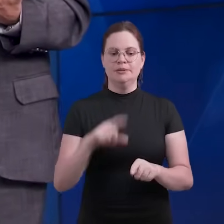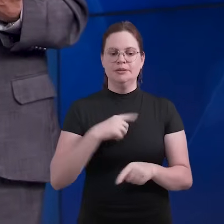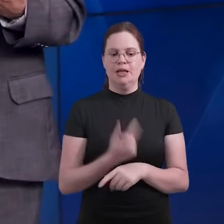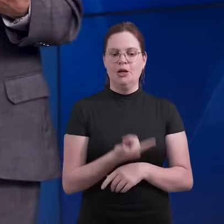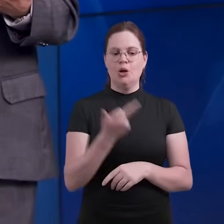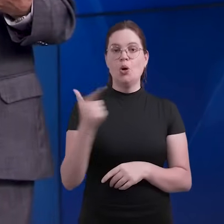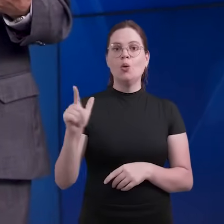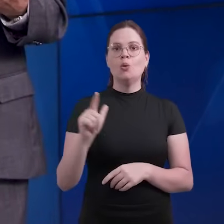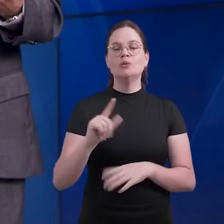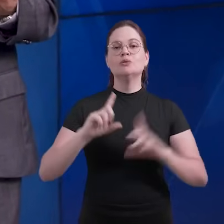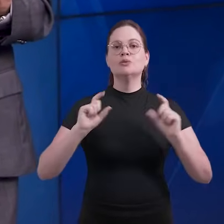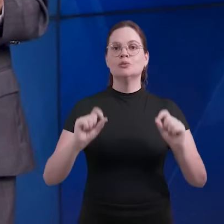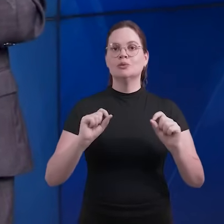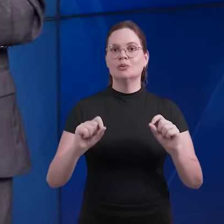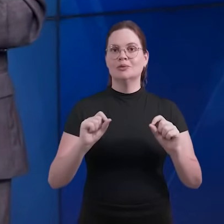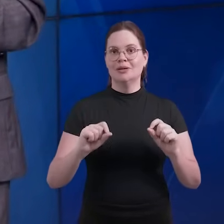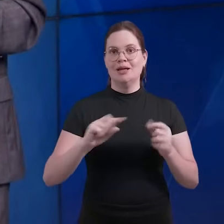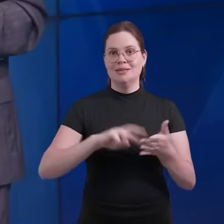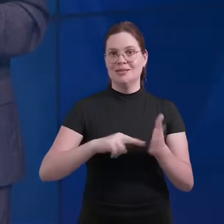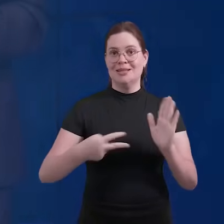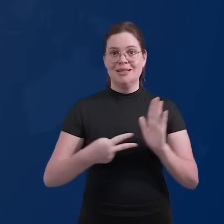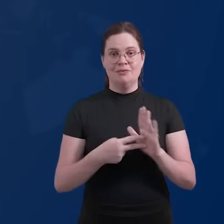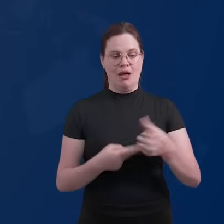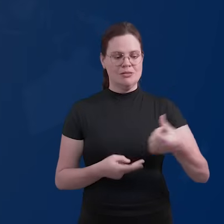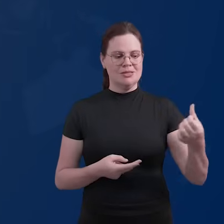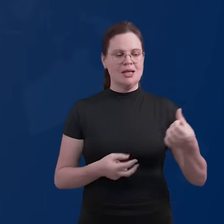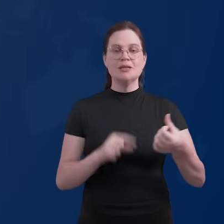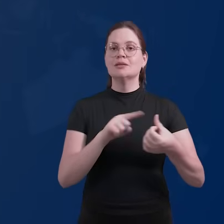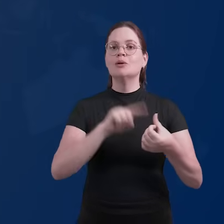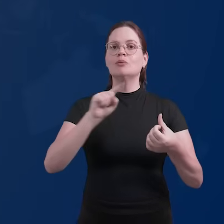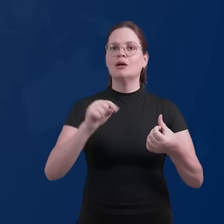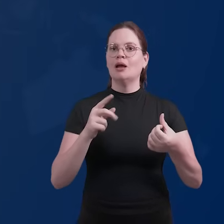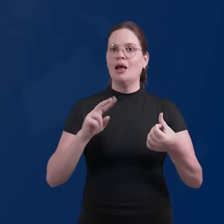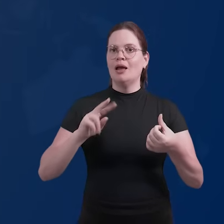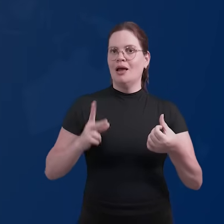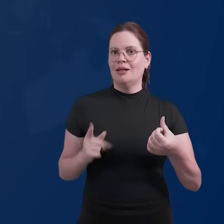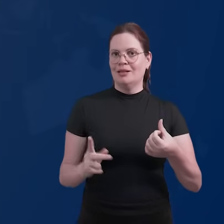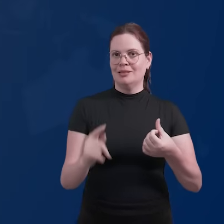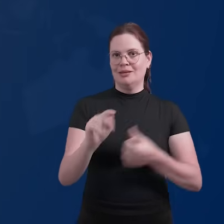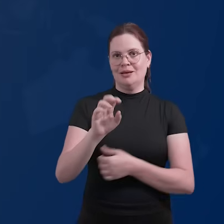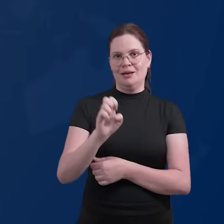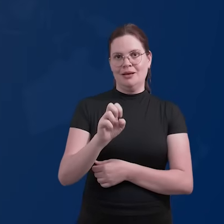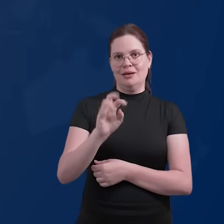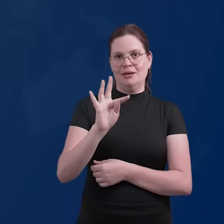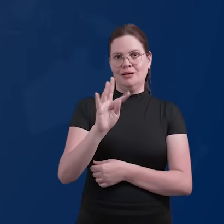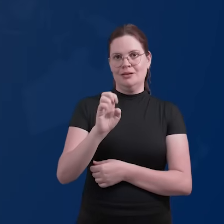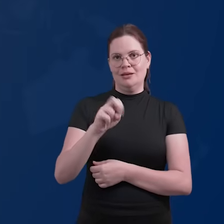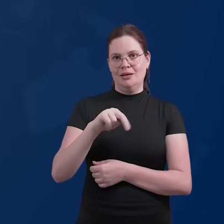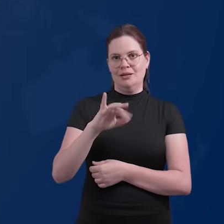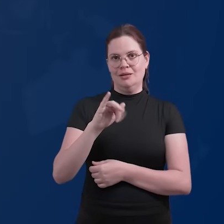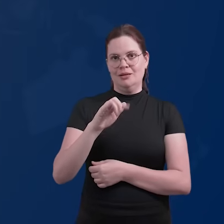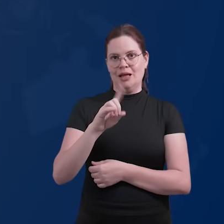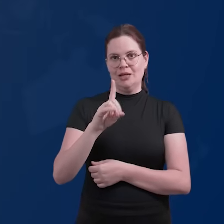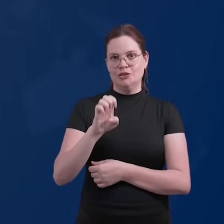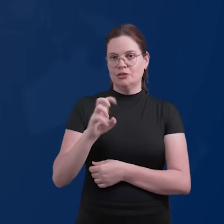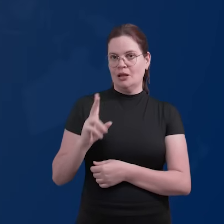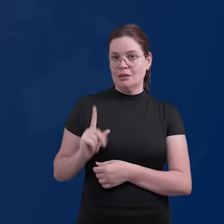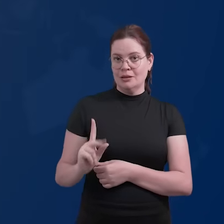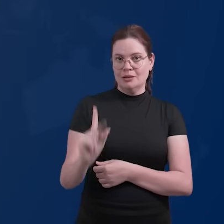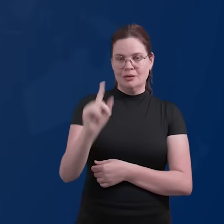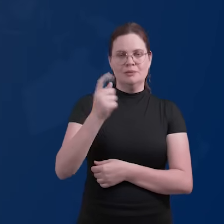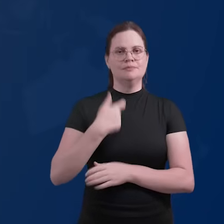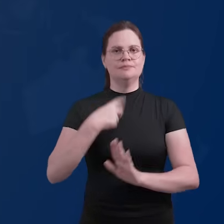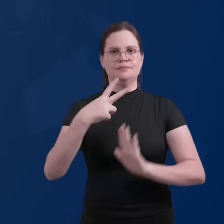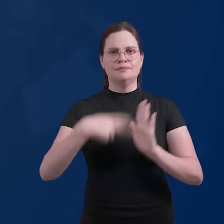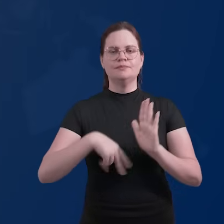sentido mais amplo de salvação, que é o sentido de eternidade, ou seja, uma salvação eterna. E aí, sim, eu quero ler